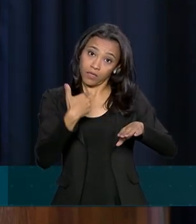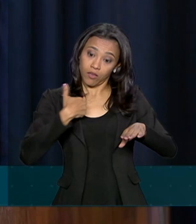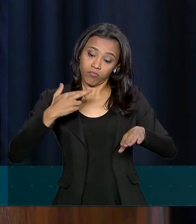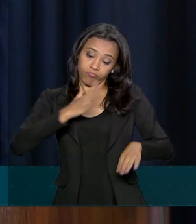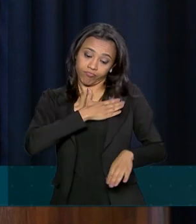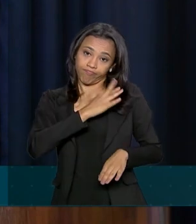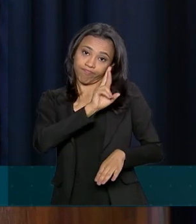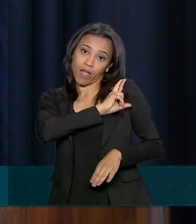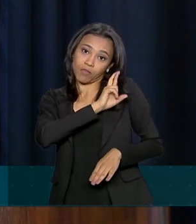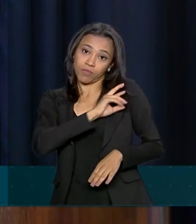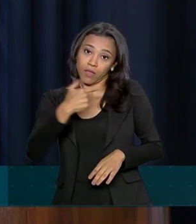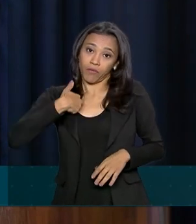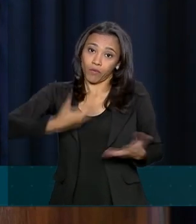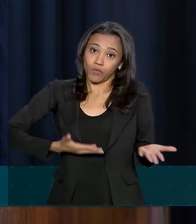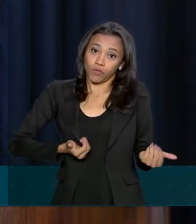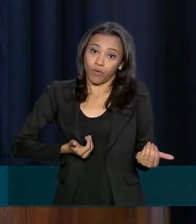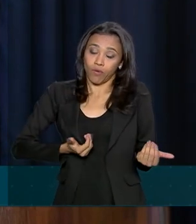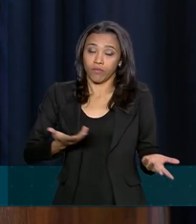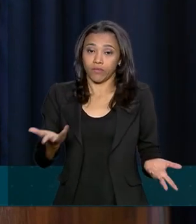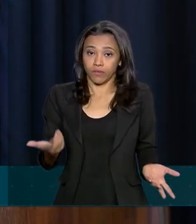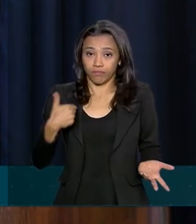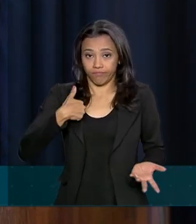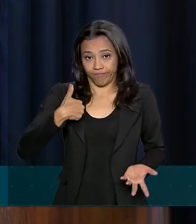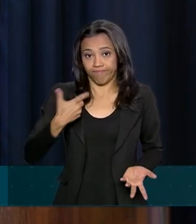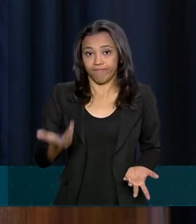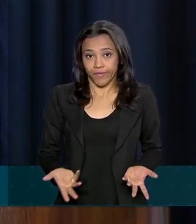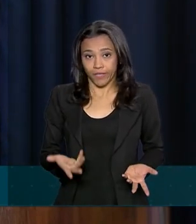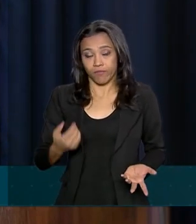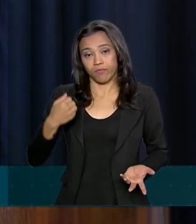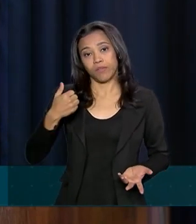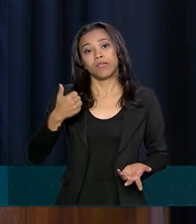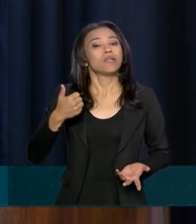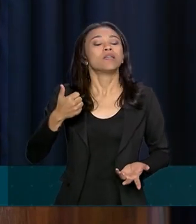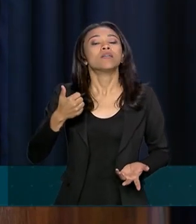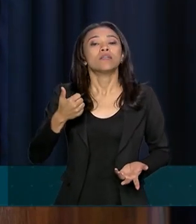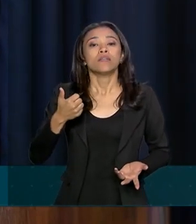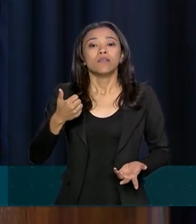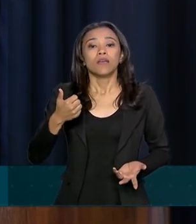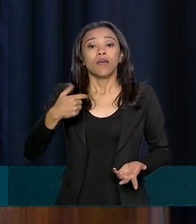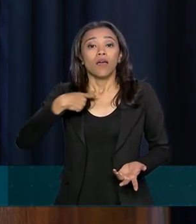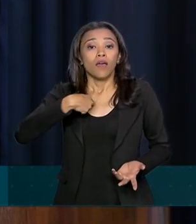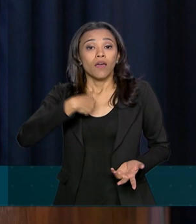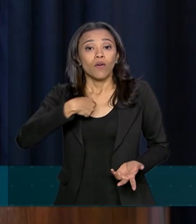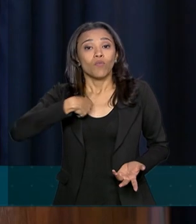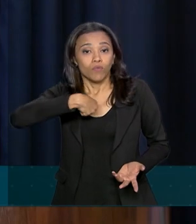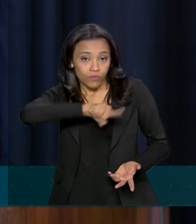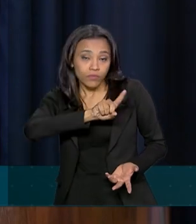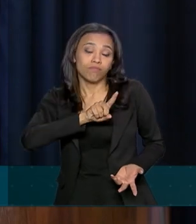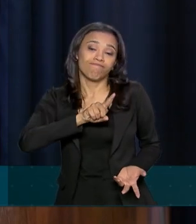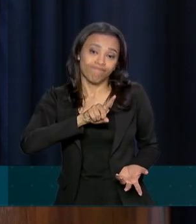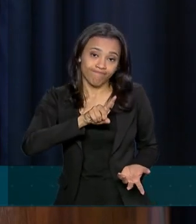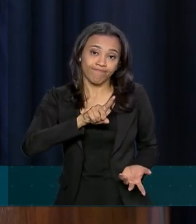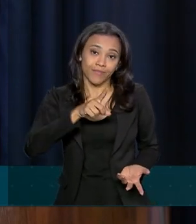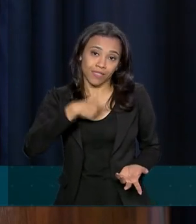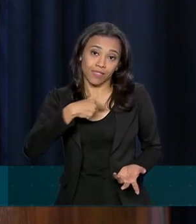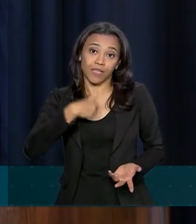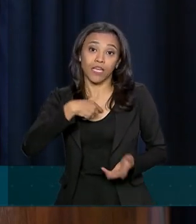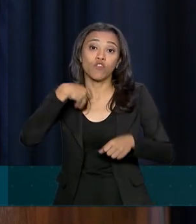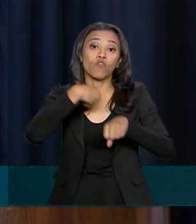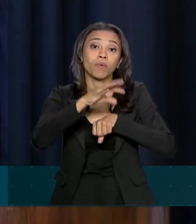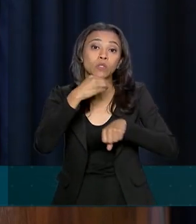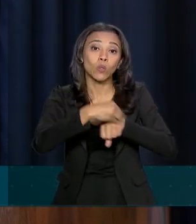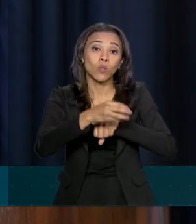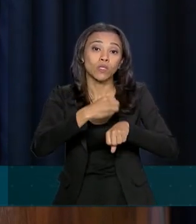era jovem, era o único segundo-tenente de academia na região, eu fui ser, então, oficial de